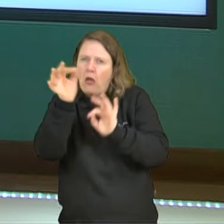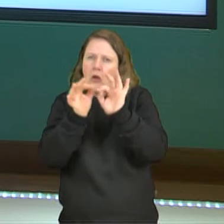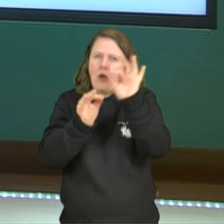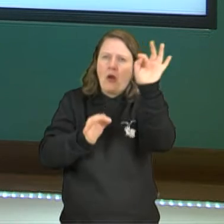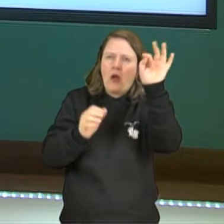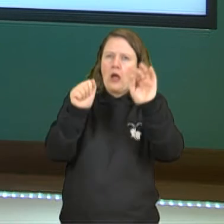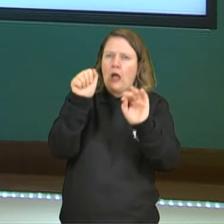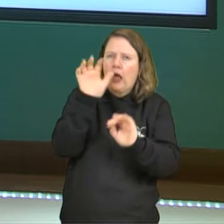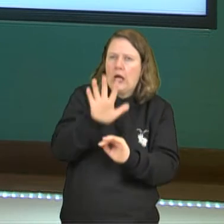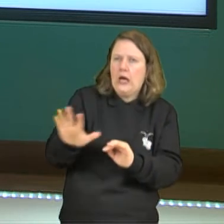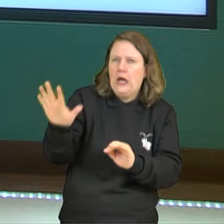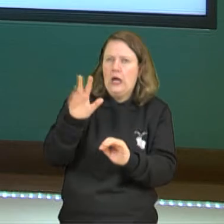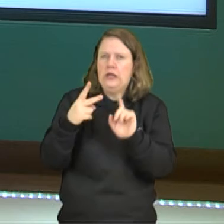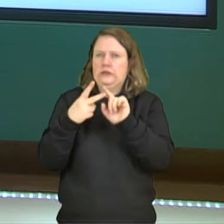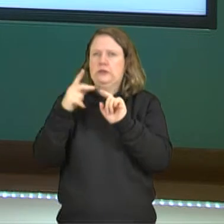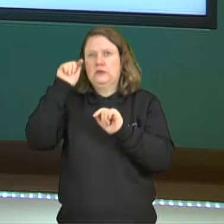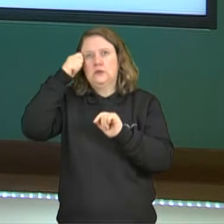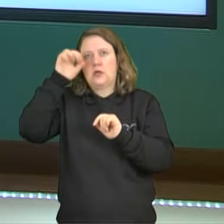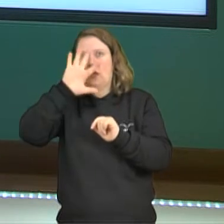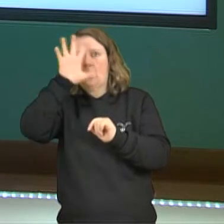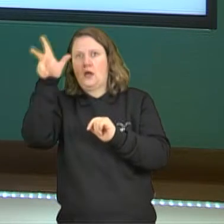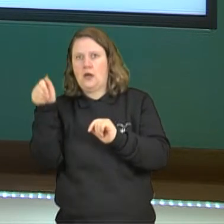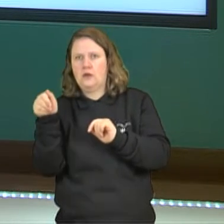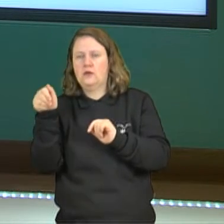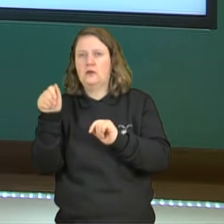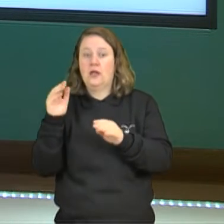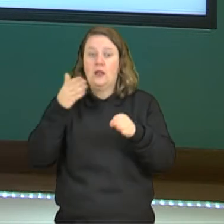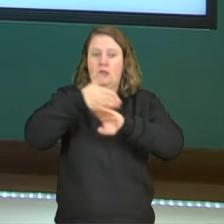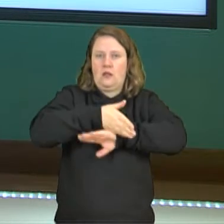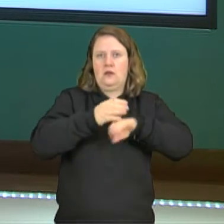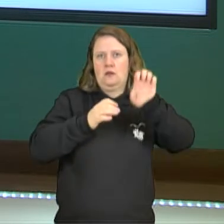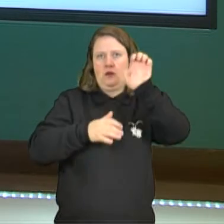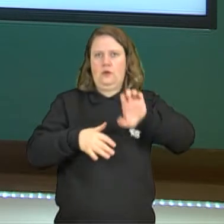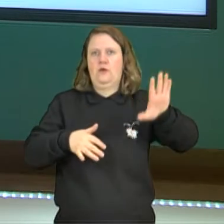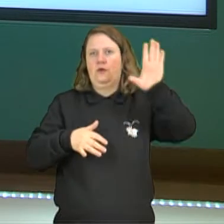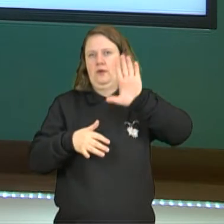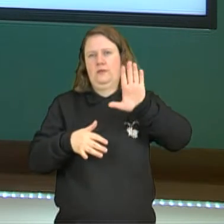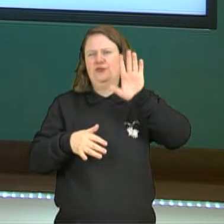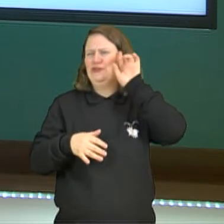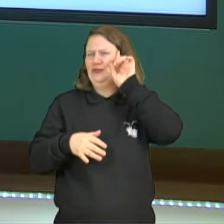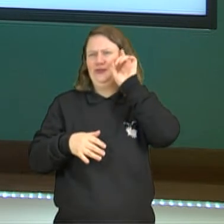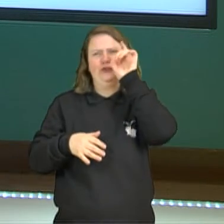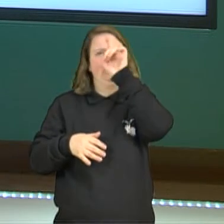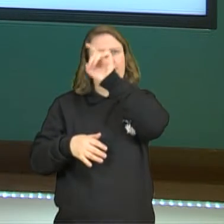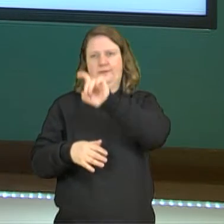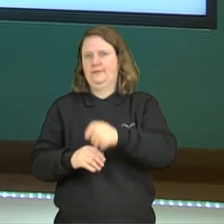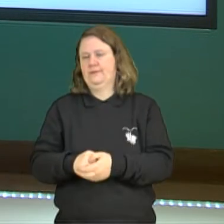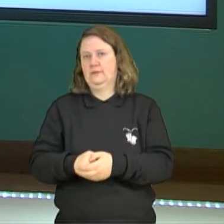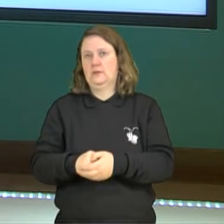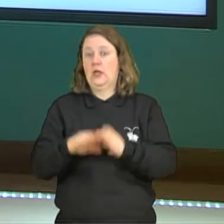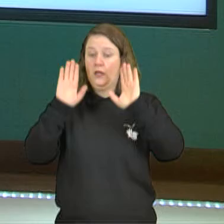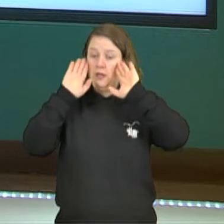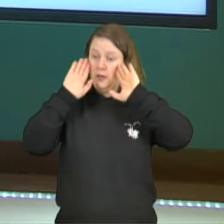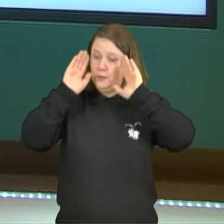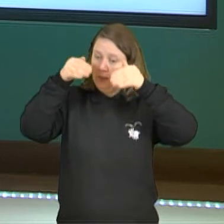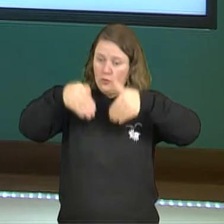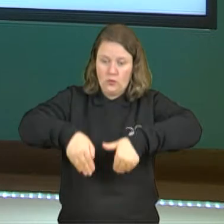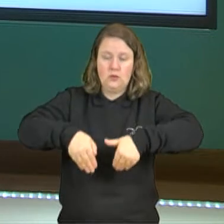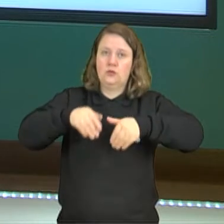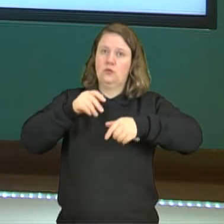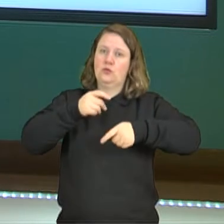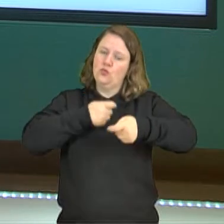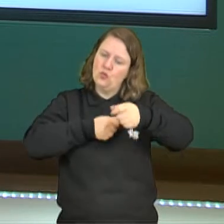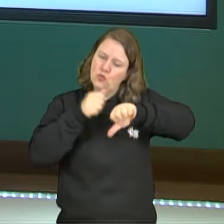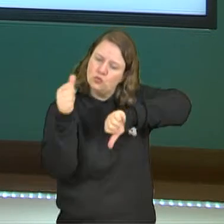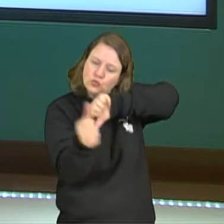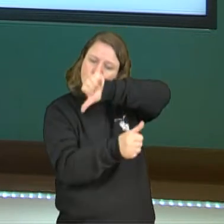Ásia, da África, entrando na Europa. O comércio se dá principalmente a partir do escambo, dentro do feudo, como a